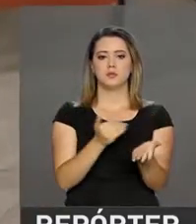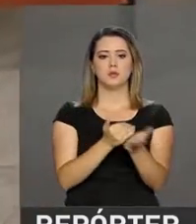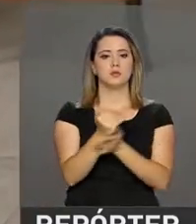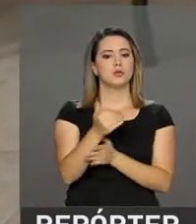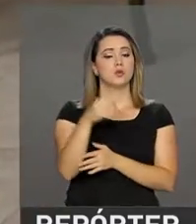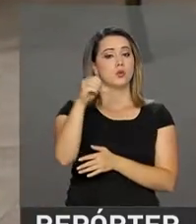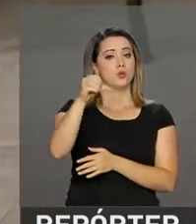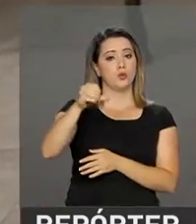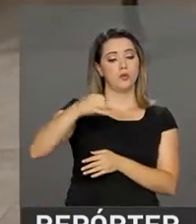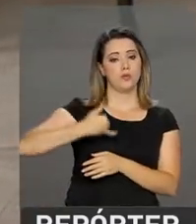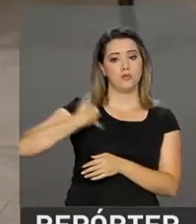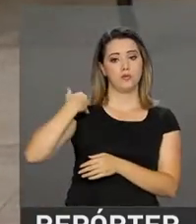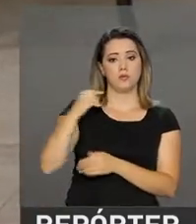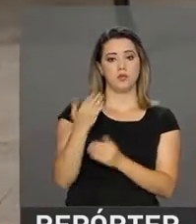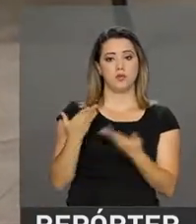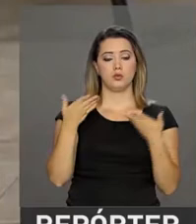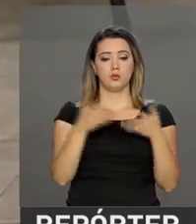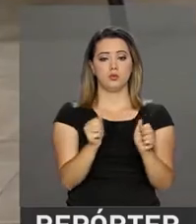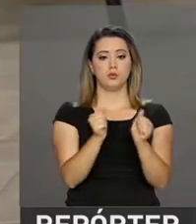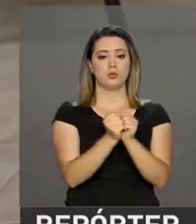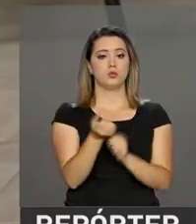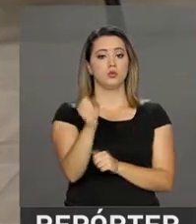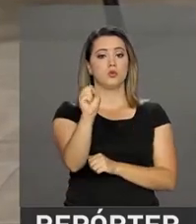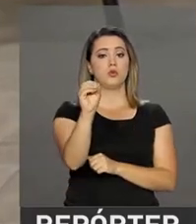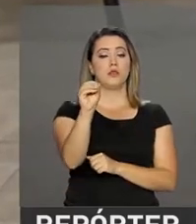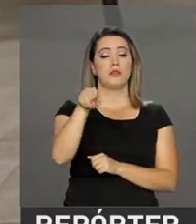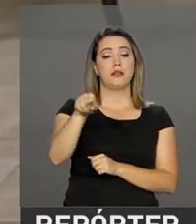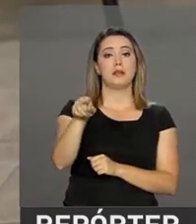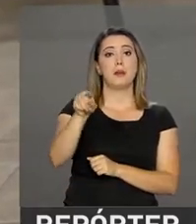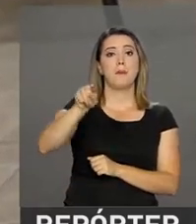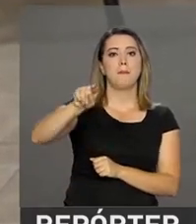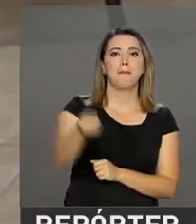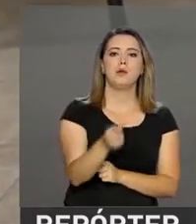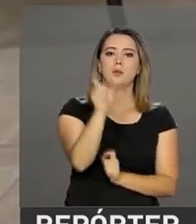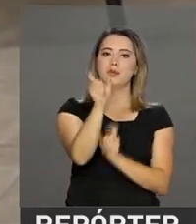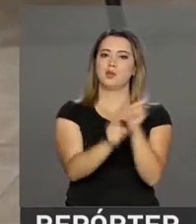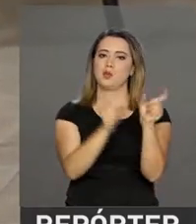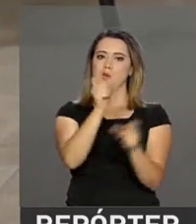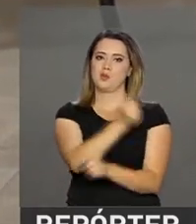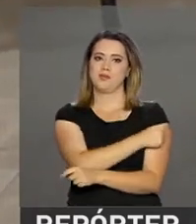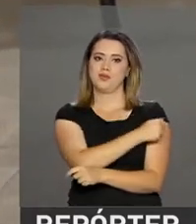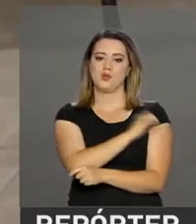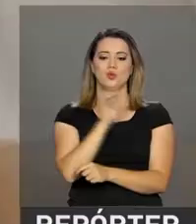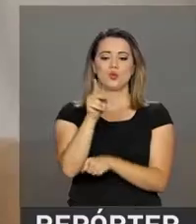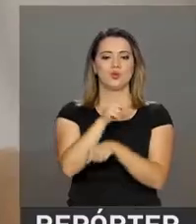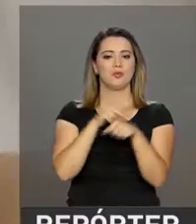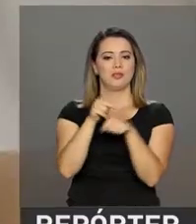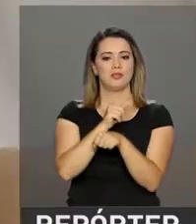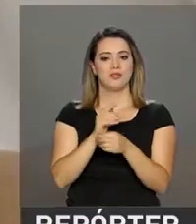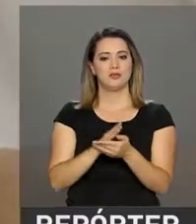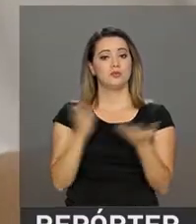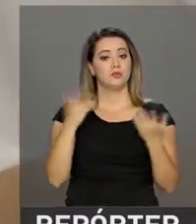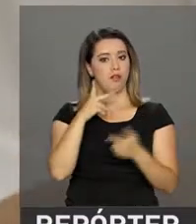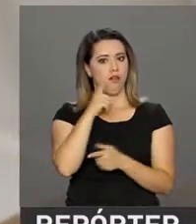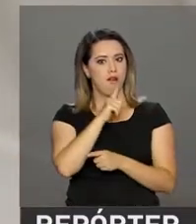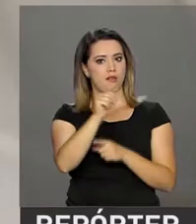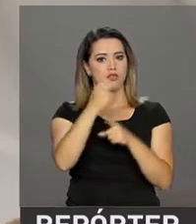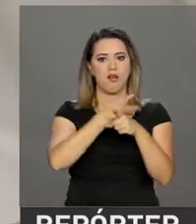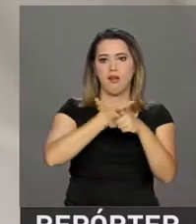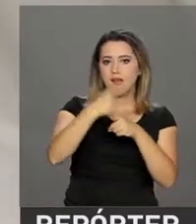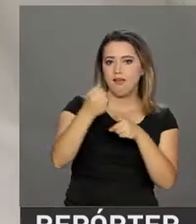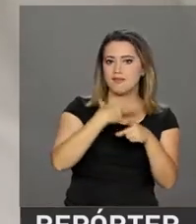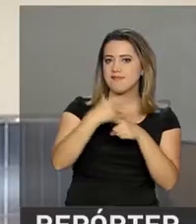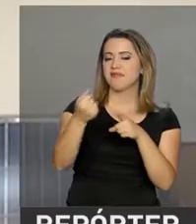os 9 anos, concorreu com outros 80 mil estudantes de escolas públicas e particulares de todo o país. E a vitória deu a ela